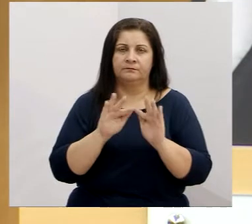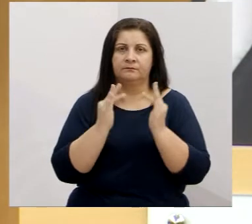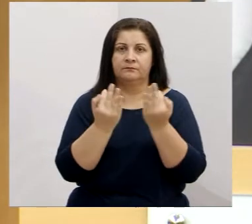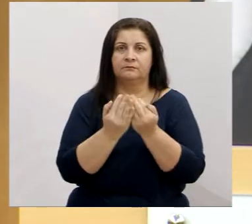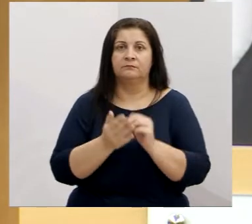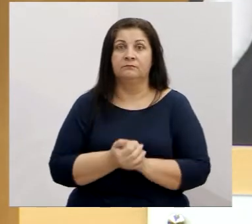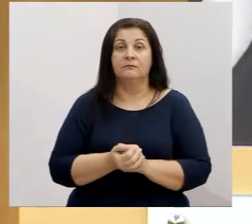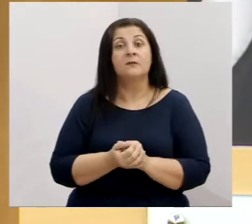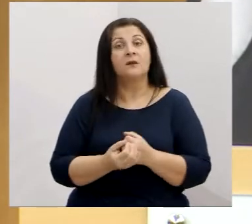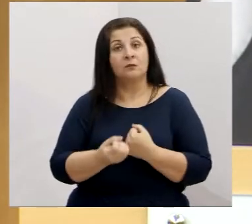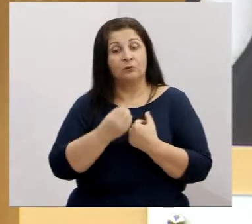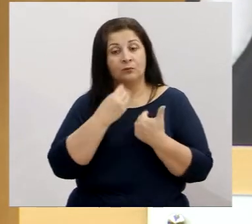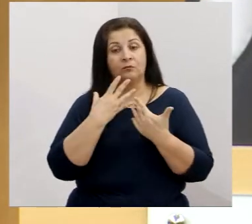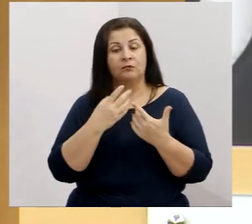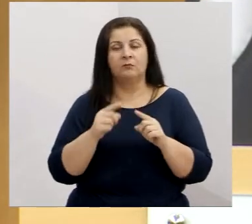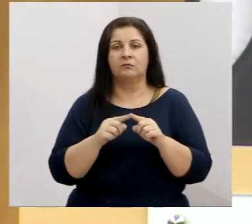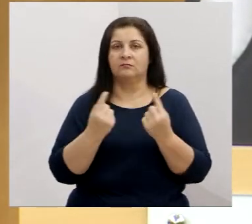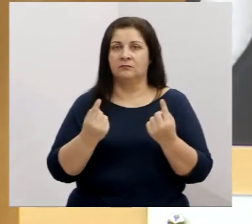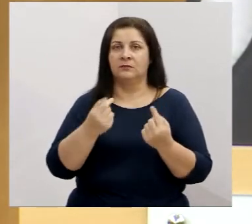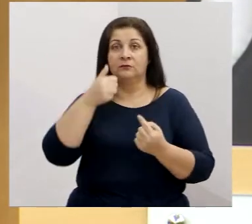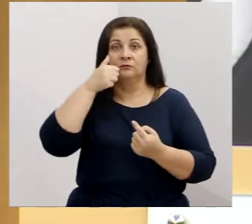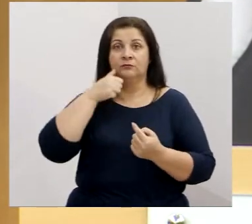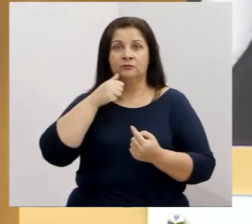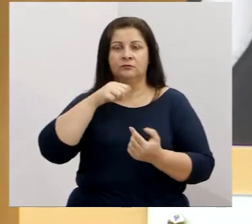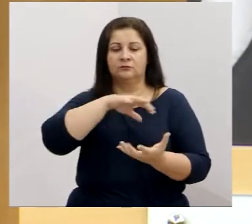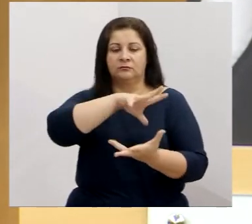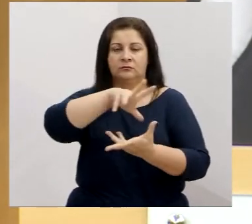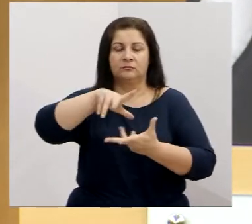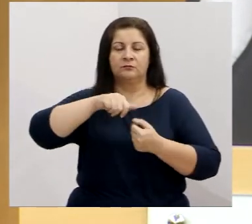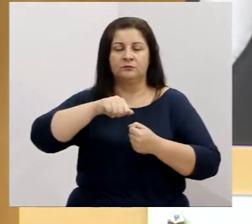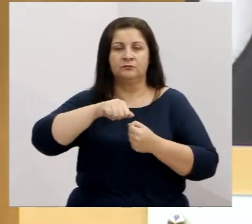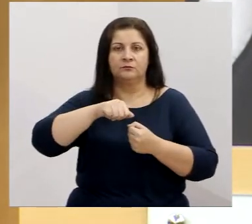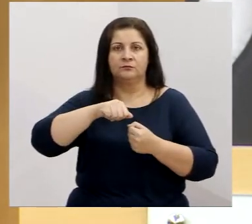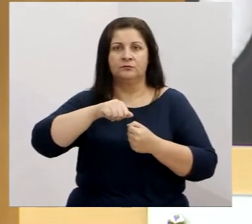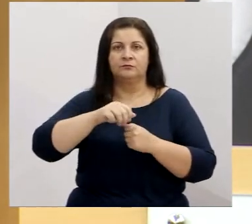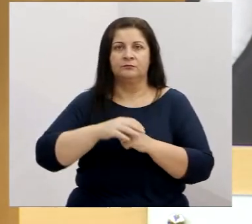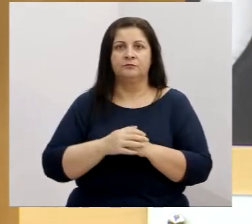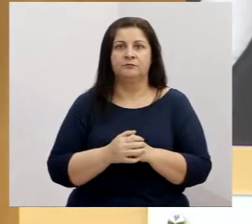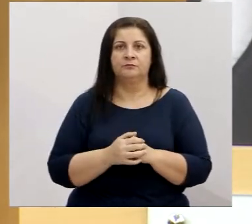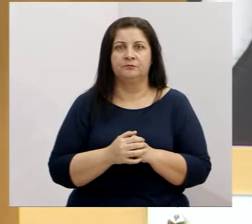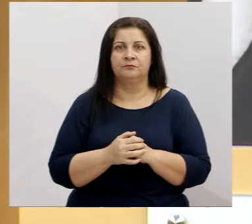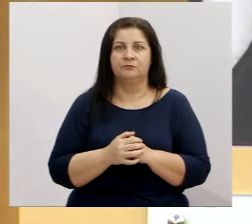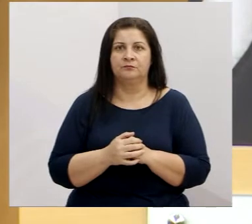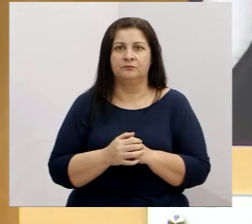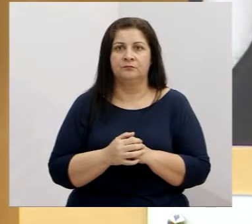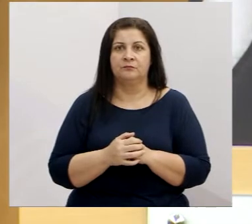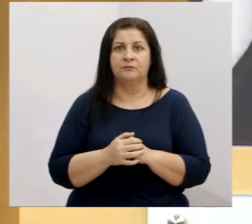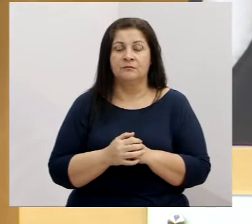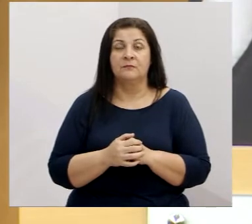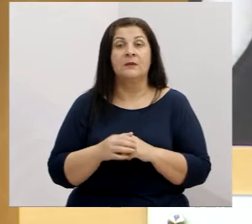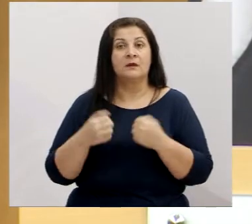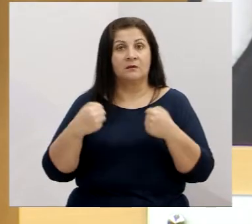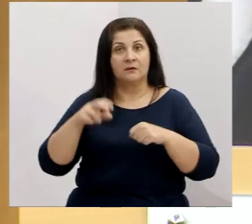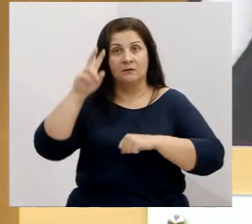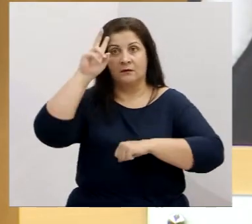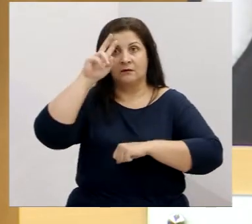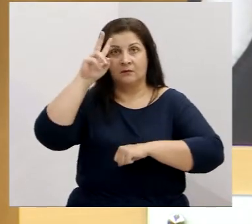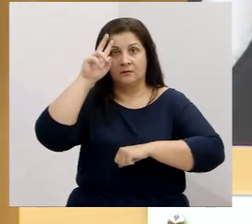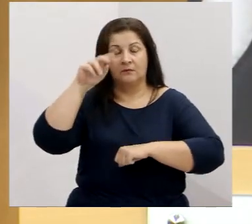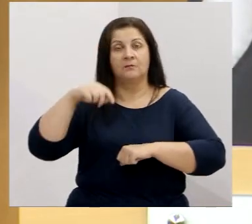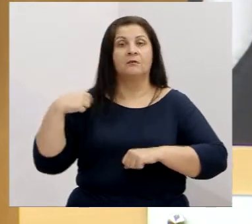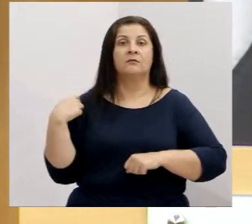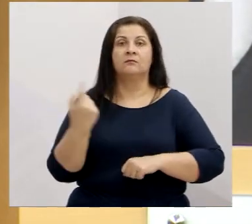mas o dia internacional da mulher não podemos deixar de lembrar que estas conquistas